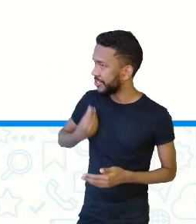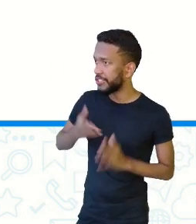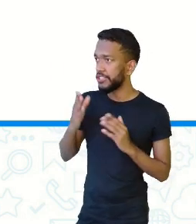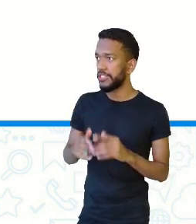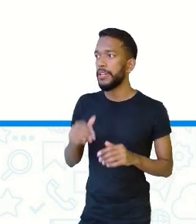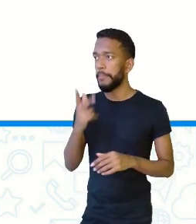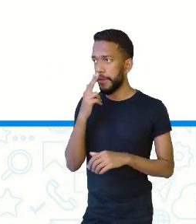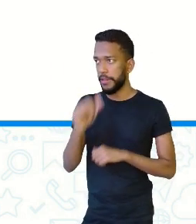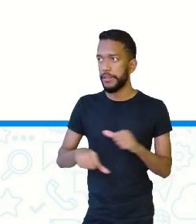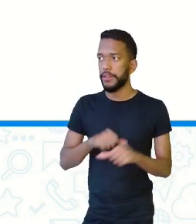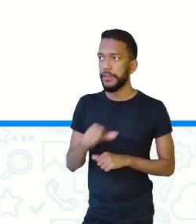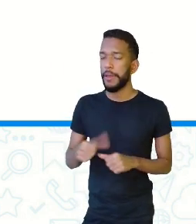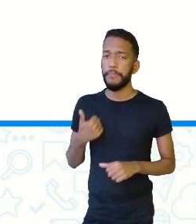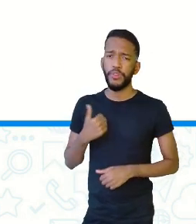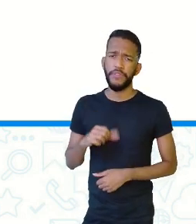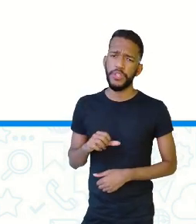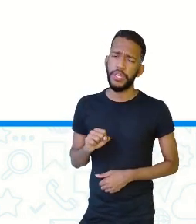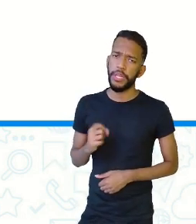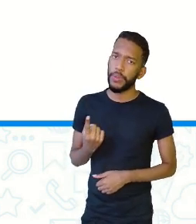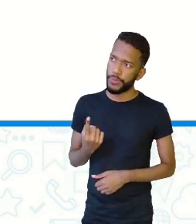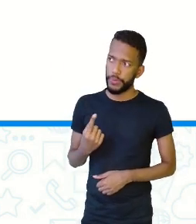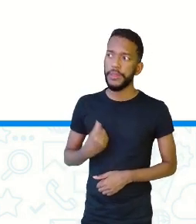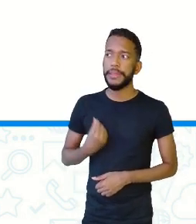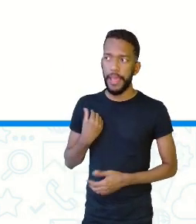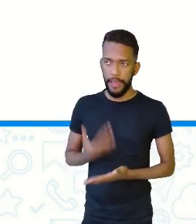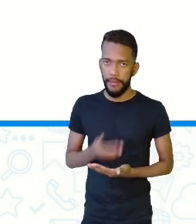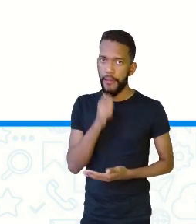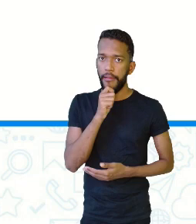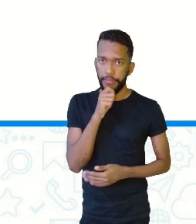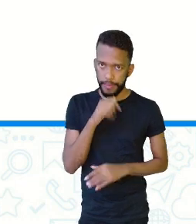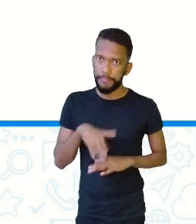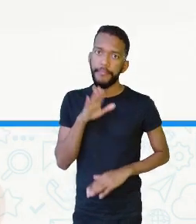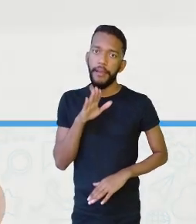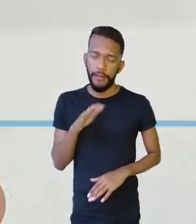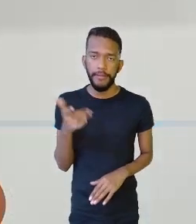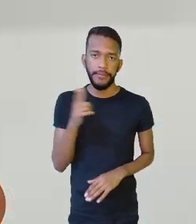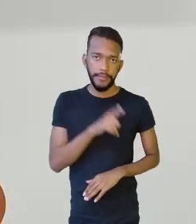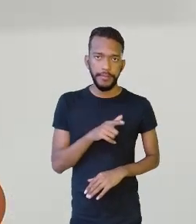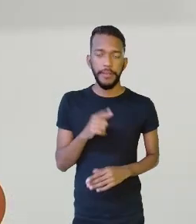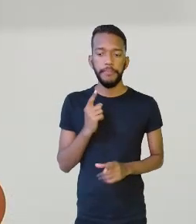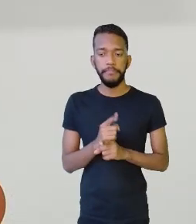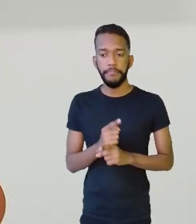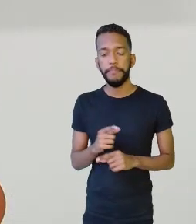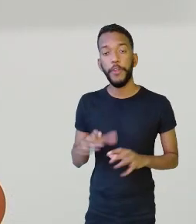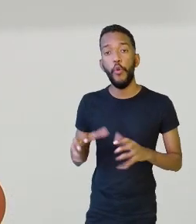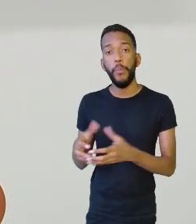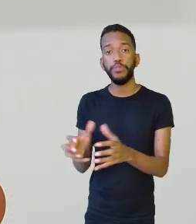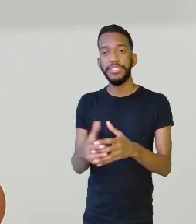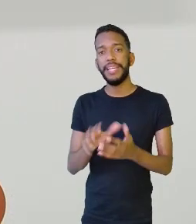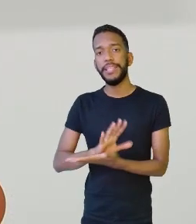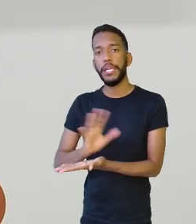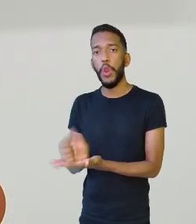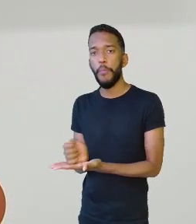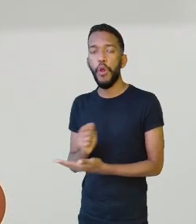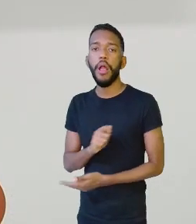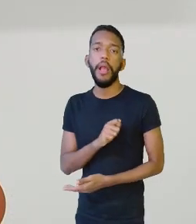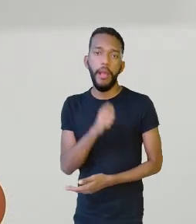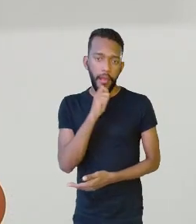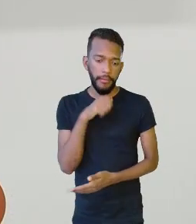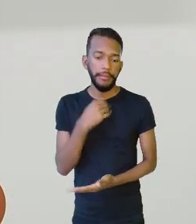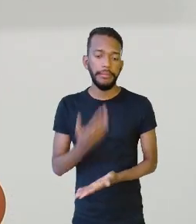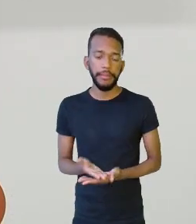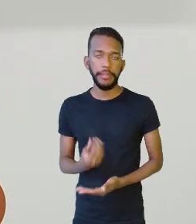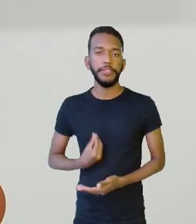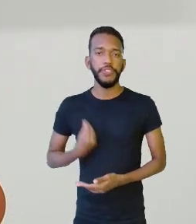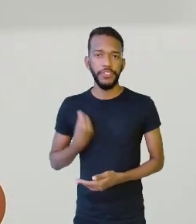pouquinho desatualizado, ele é de 1981, mas com certeza nós temos comunidades quilombolas em todo o